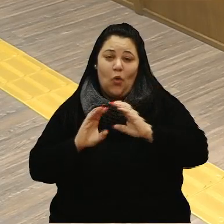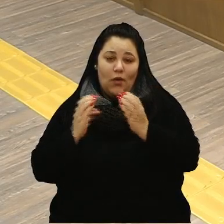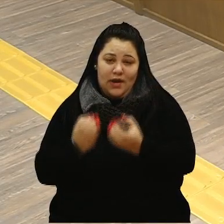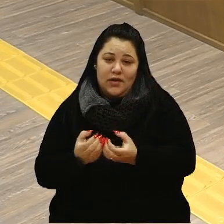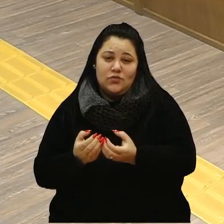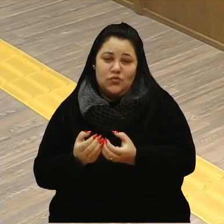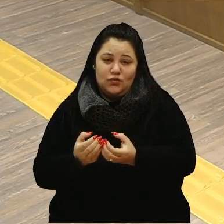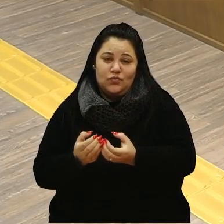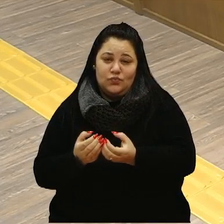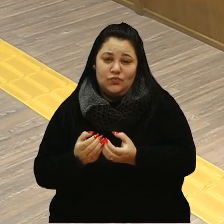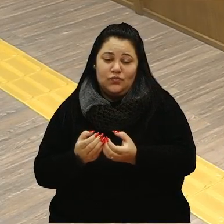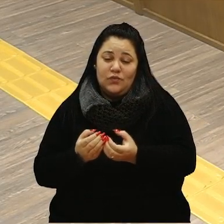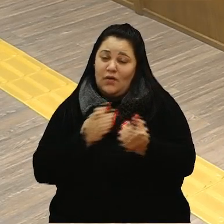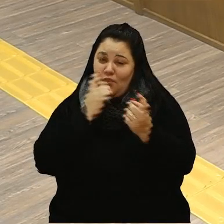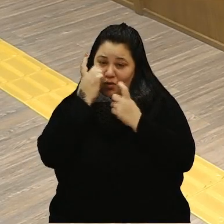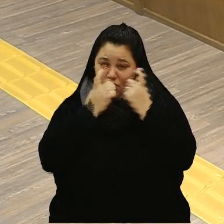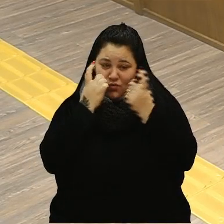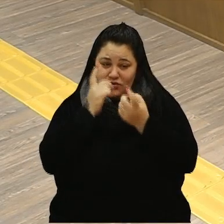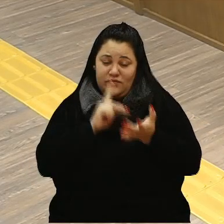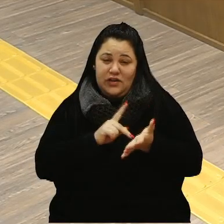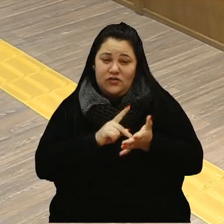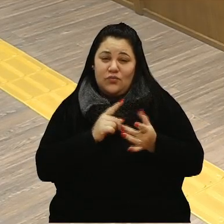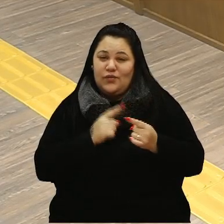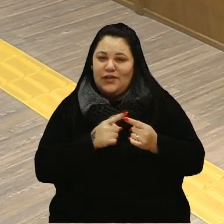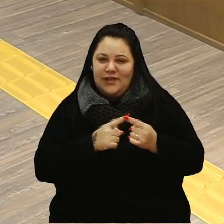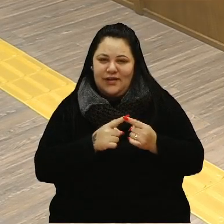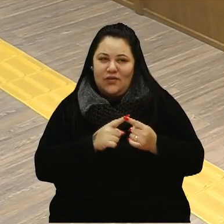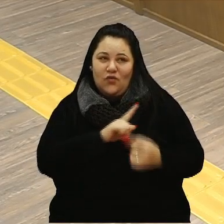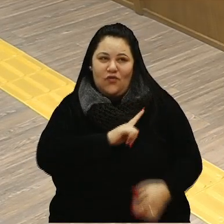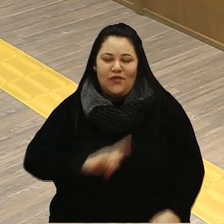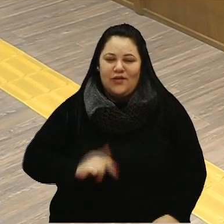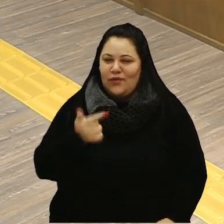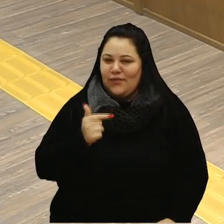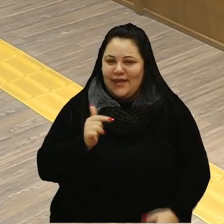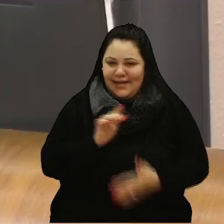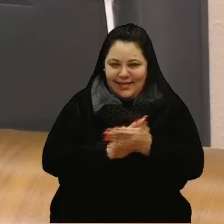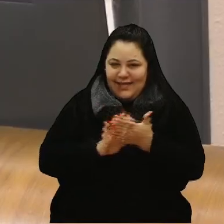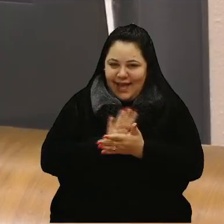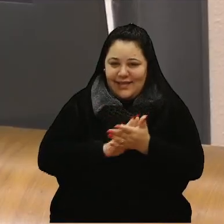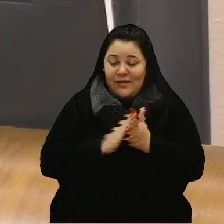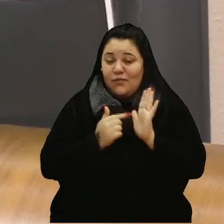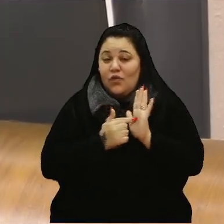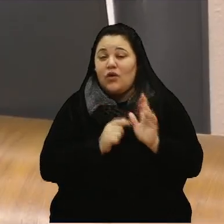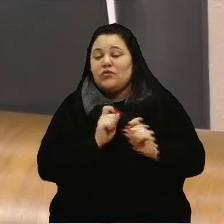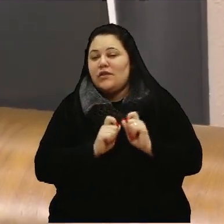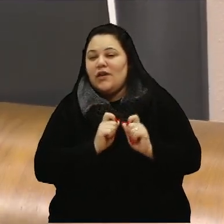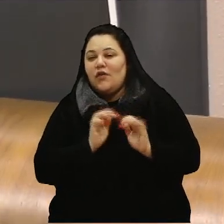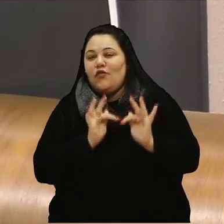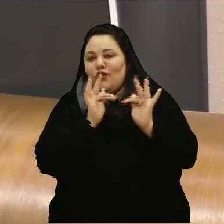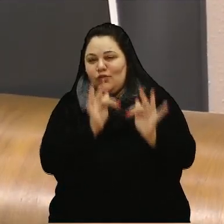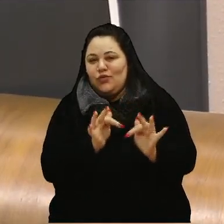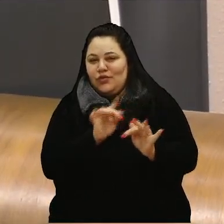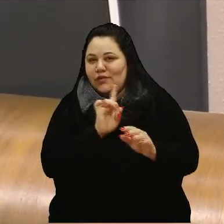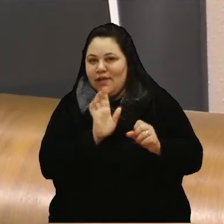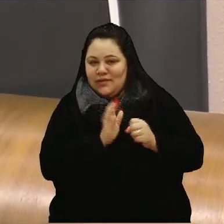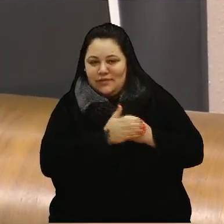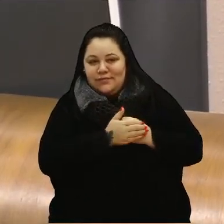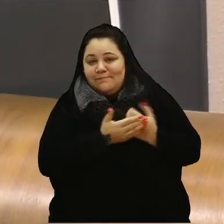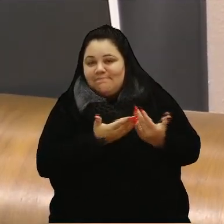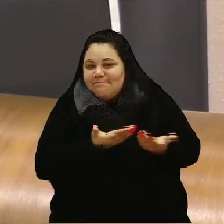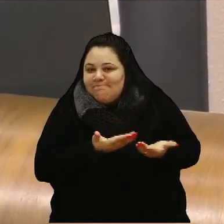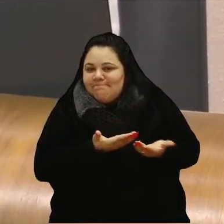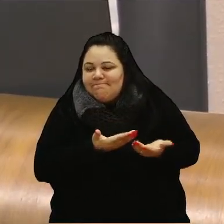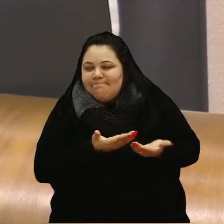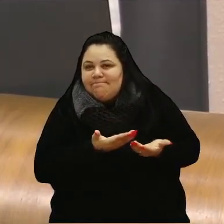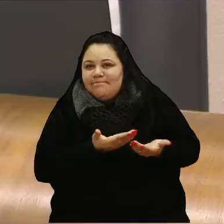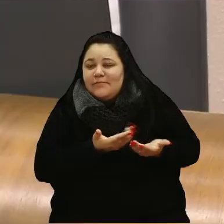vereador. Porque se um governo não tem um Congresso na mão, mostra que o futuro talvez não é tão promissor que se deseja. E